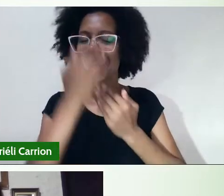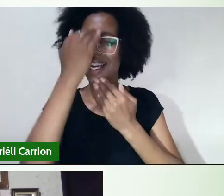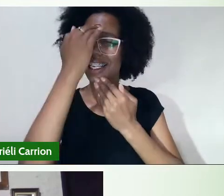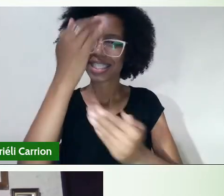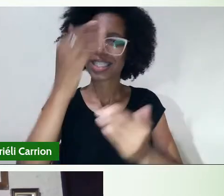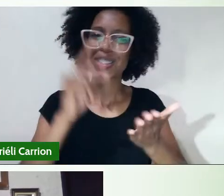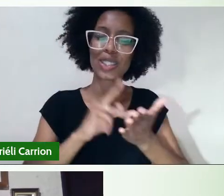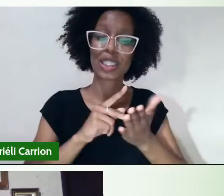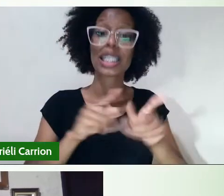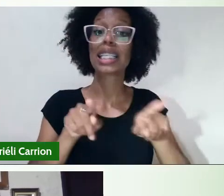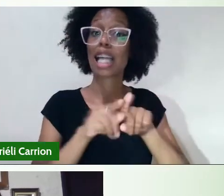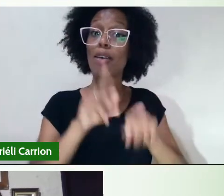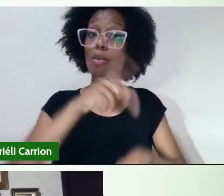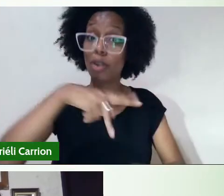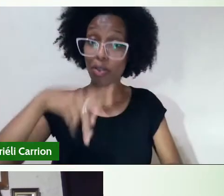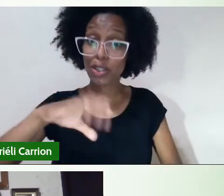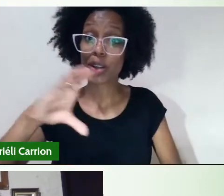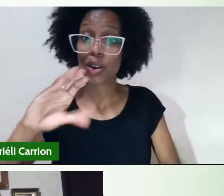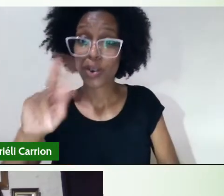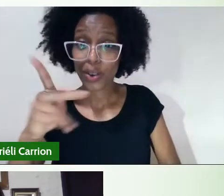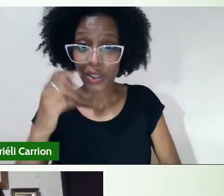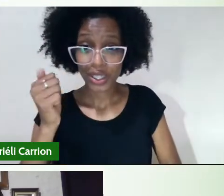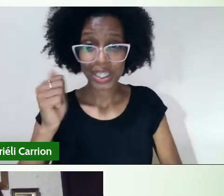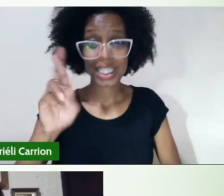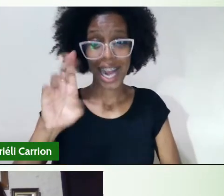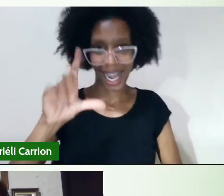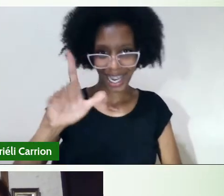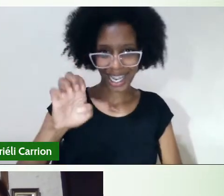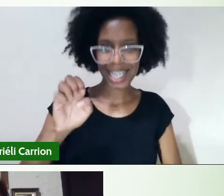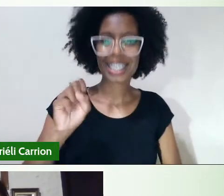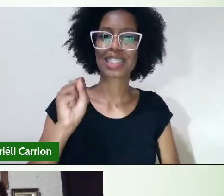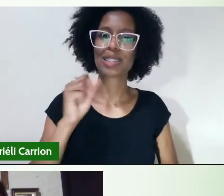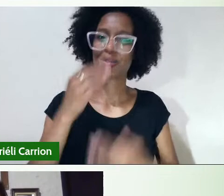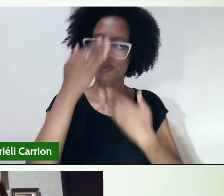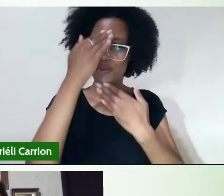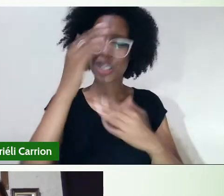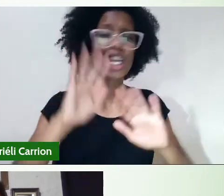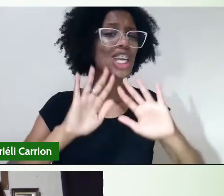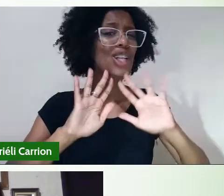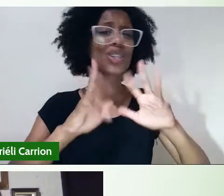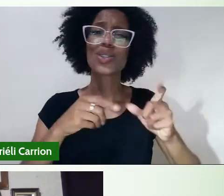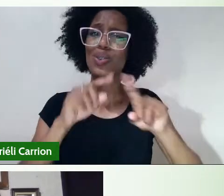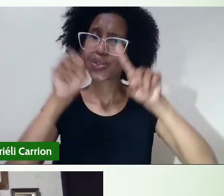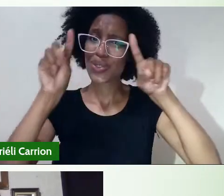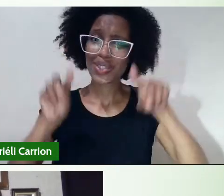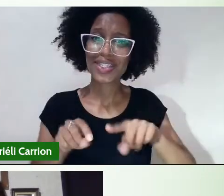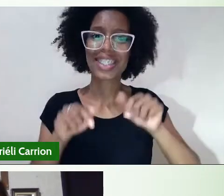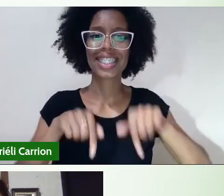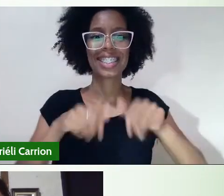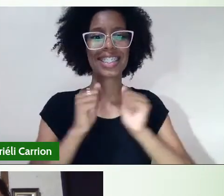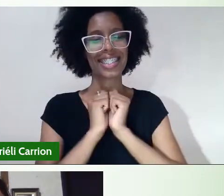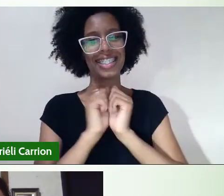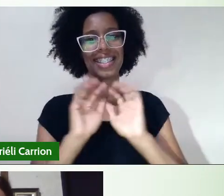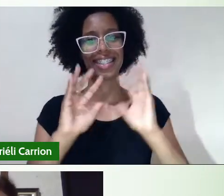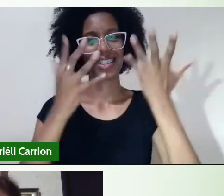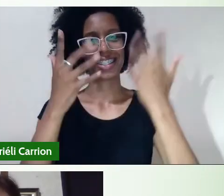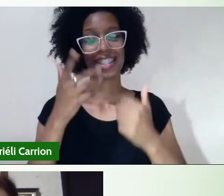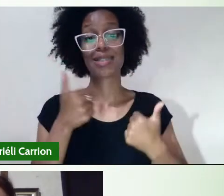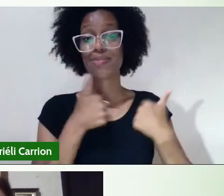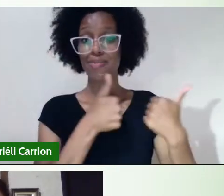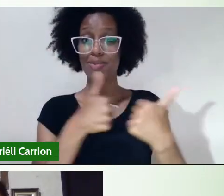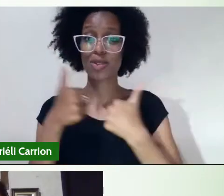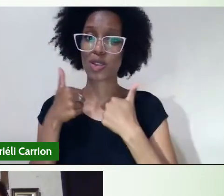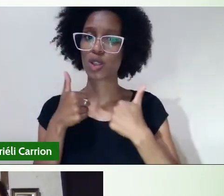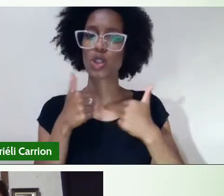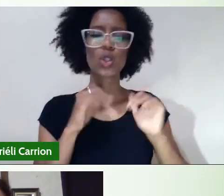agradecemos ao professor Charles pela mediação brilhante e a todos os servidores que viabilizaram que esse evento acontecesse, e a todos os